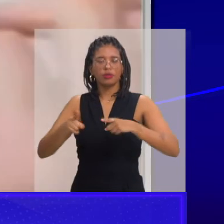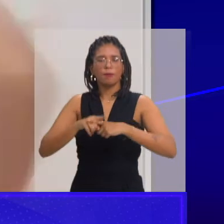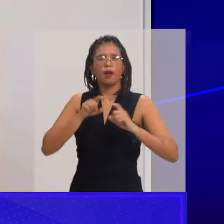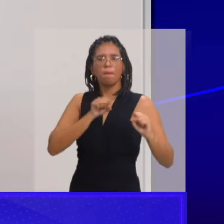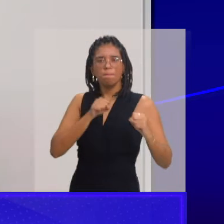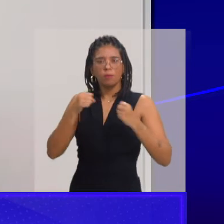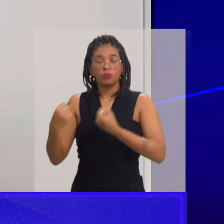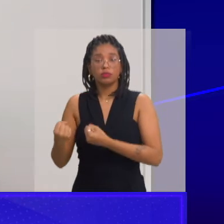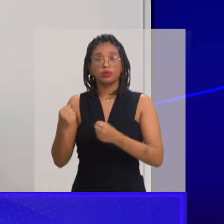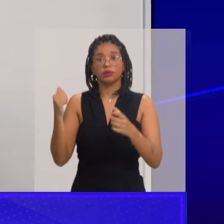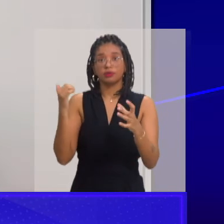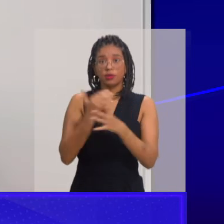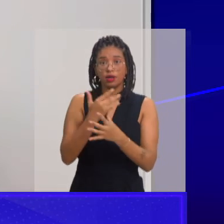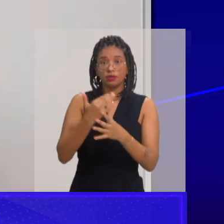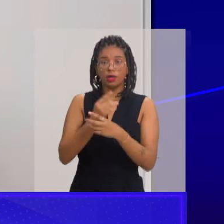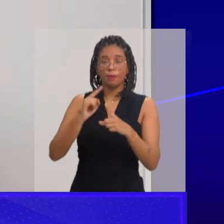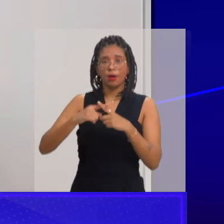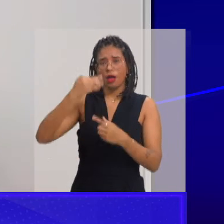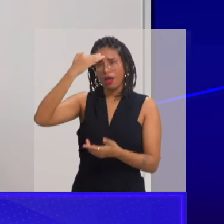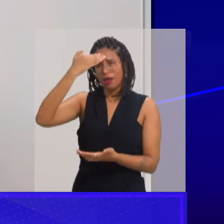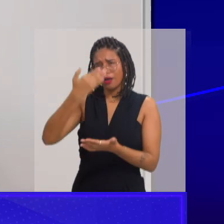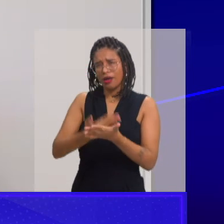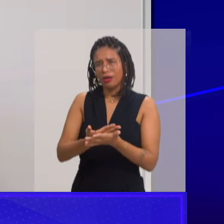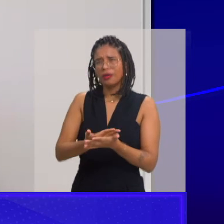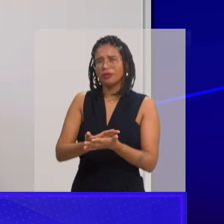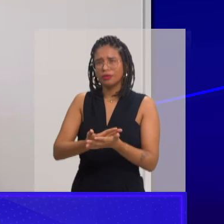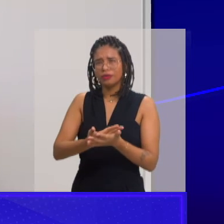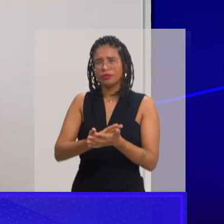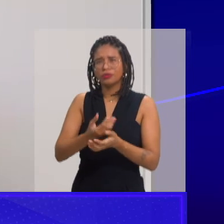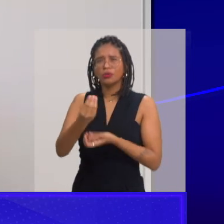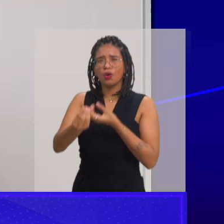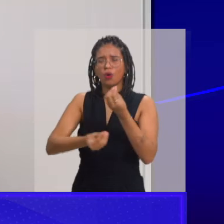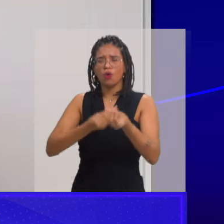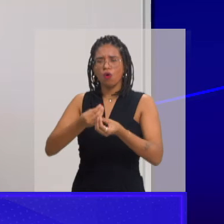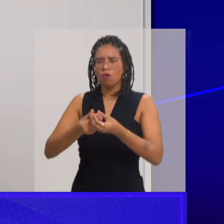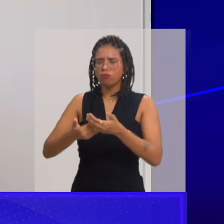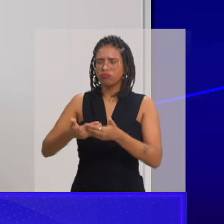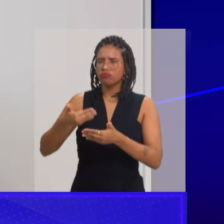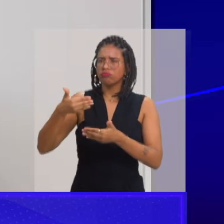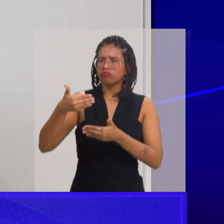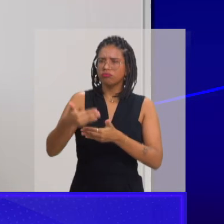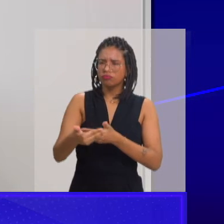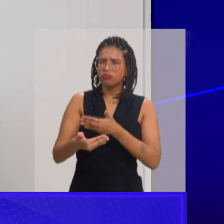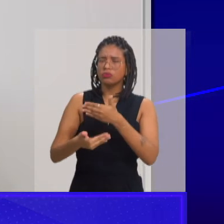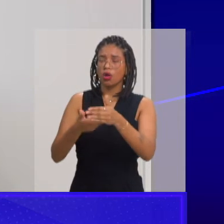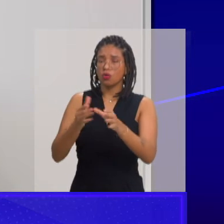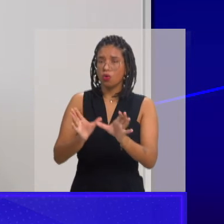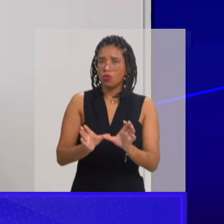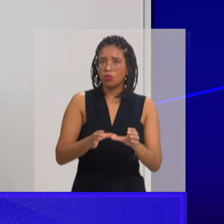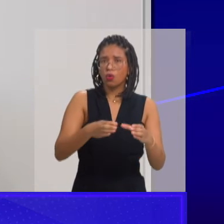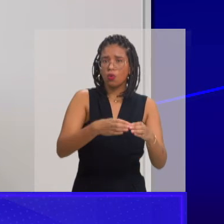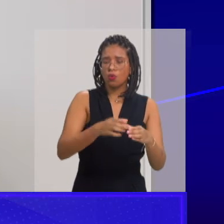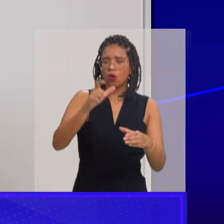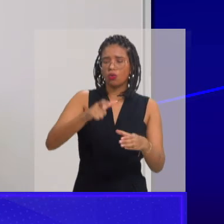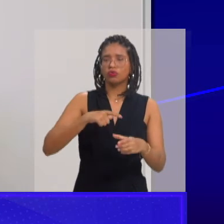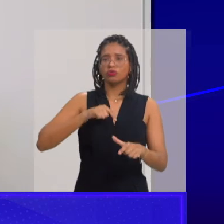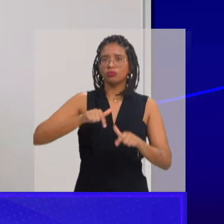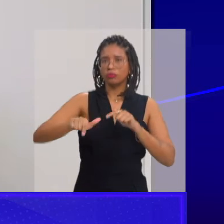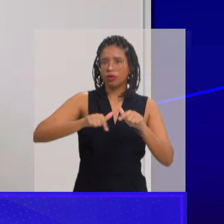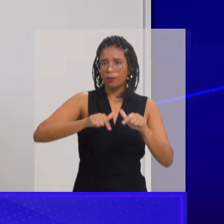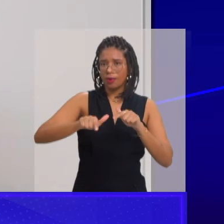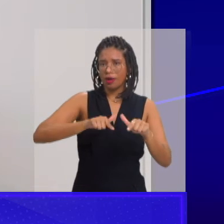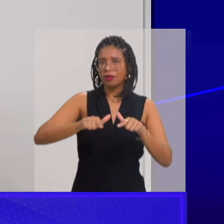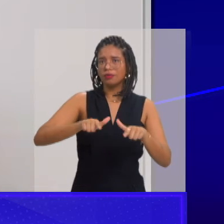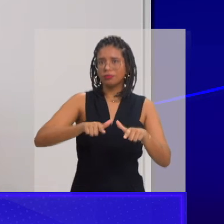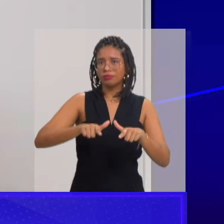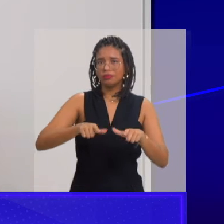de política e de poder na cidade, mas eu acredito que com um processo coletivo, que é